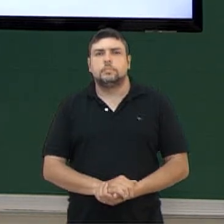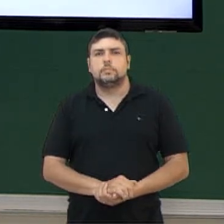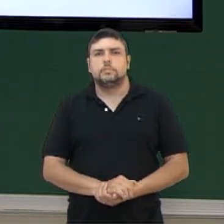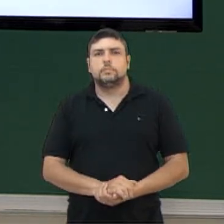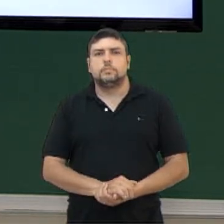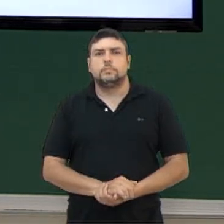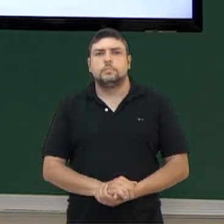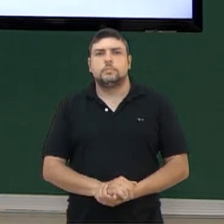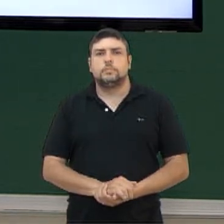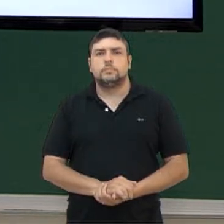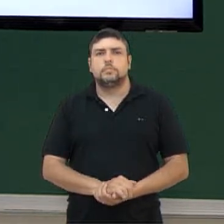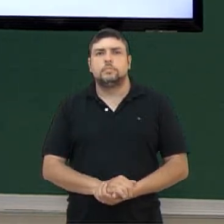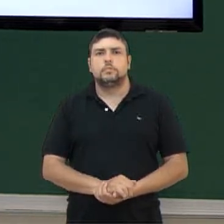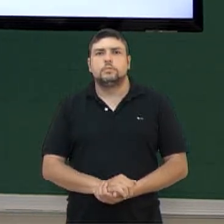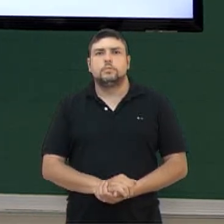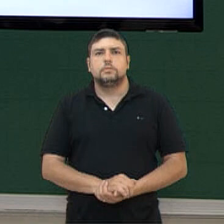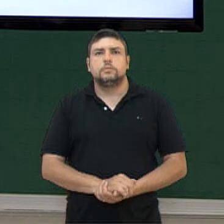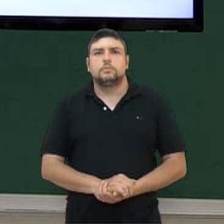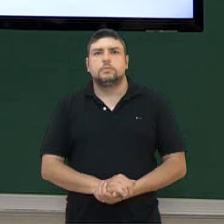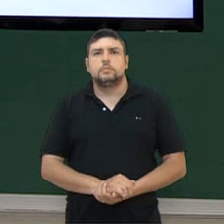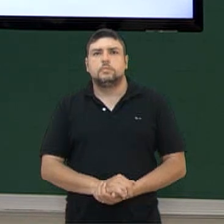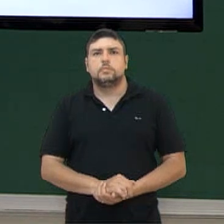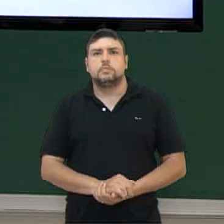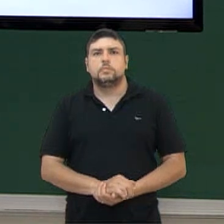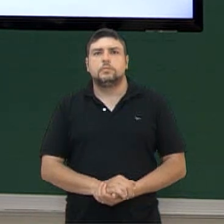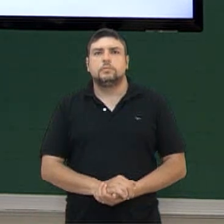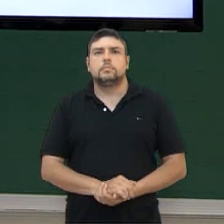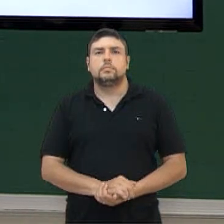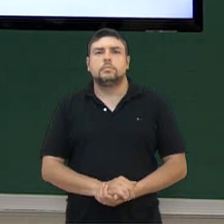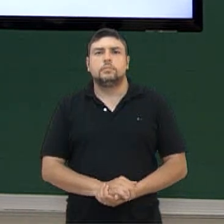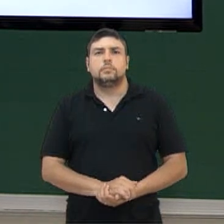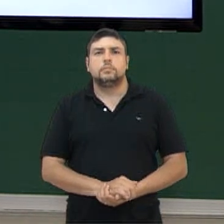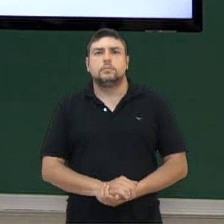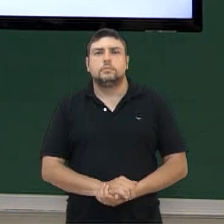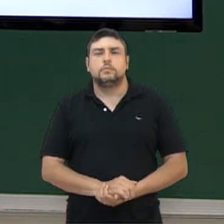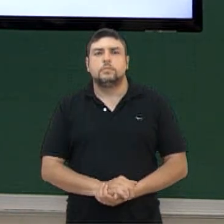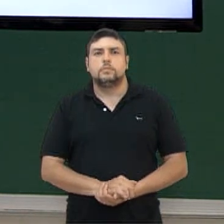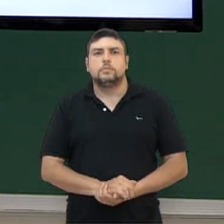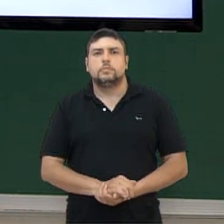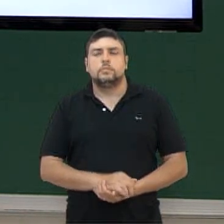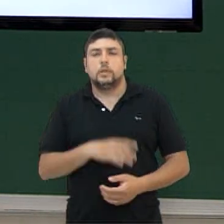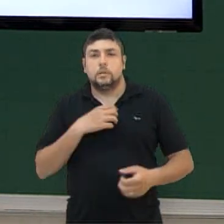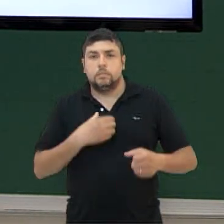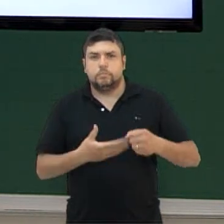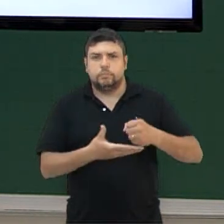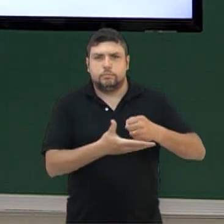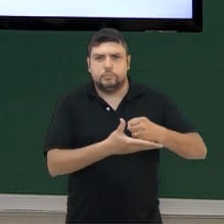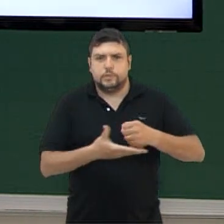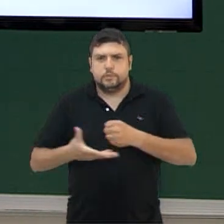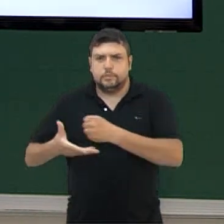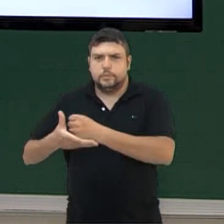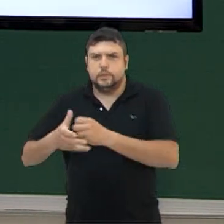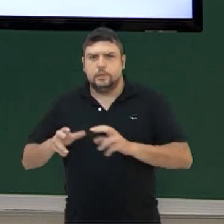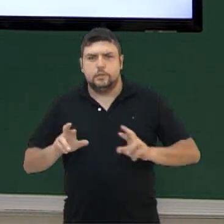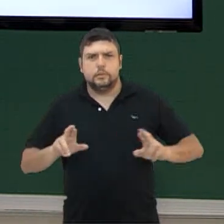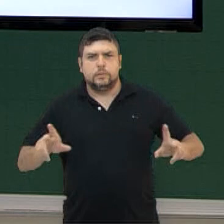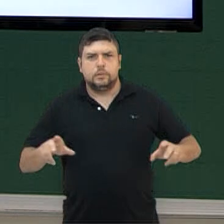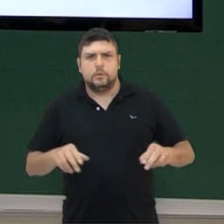então fica 1 sobre 5 ao cubo. Aqui nós temos produto de potências de bases diferentes, tá? M